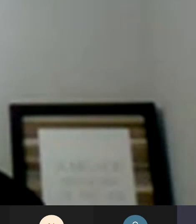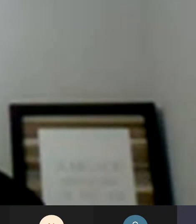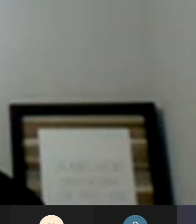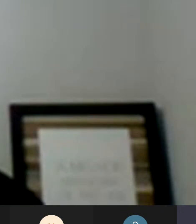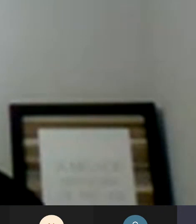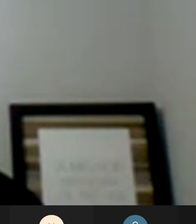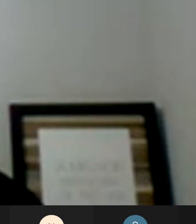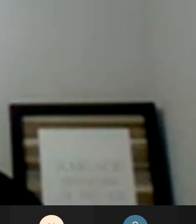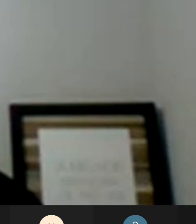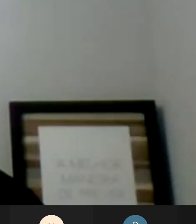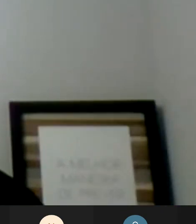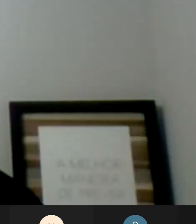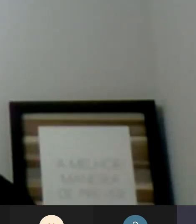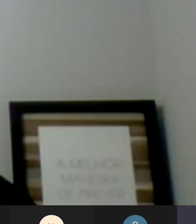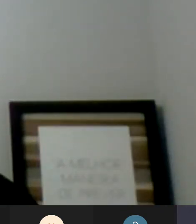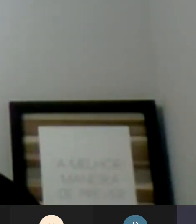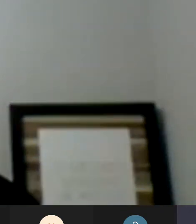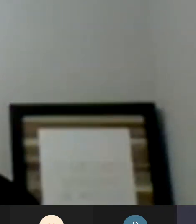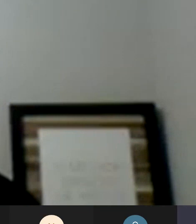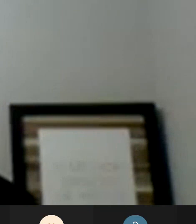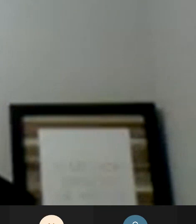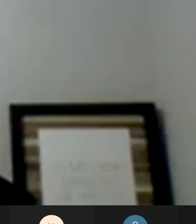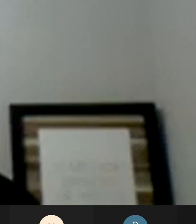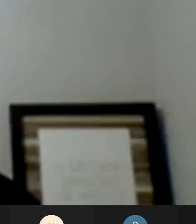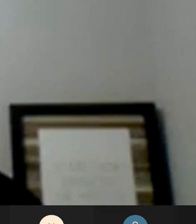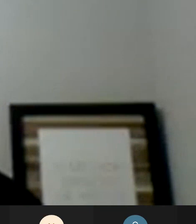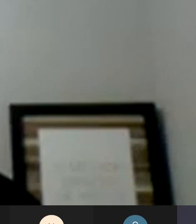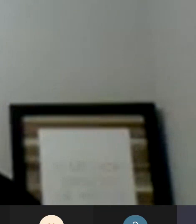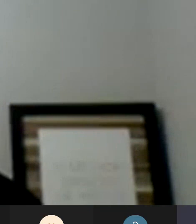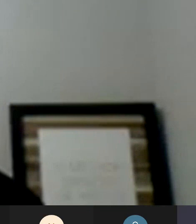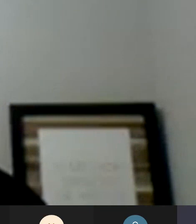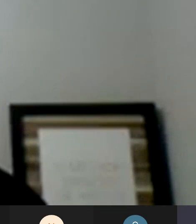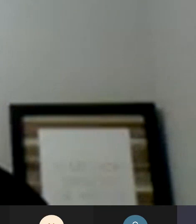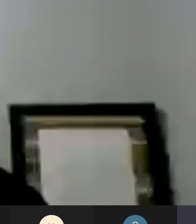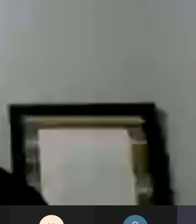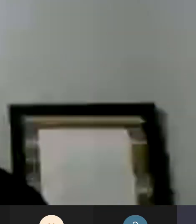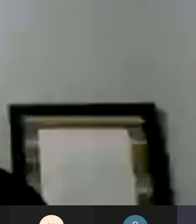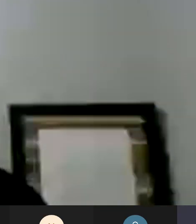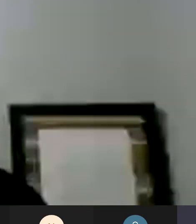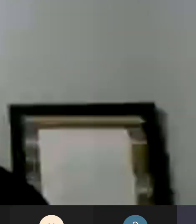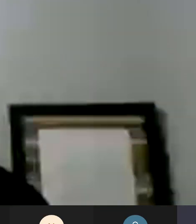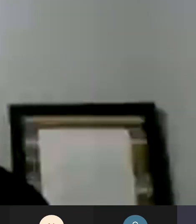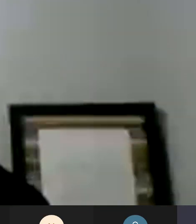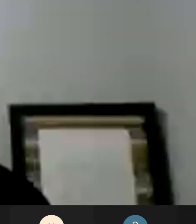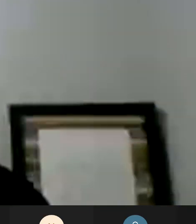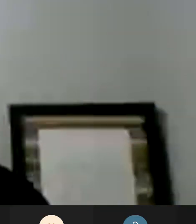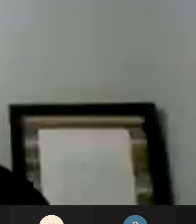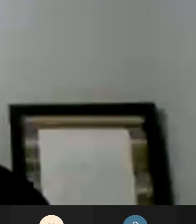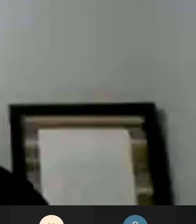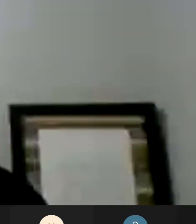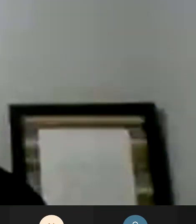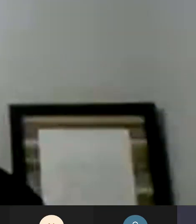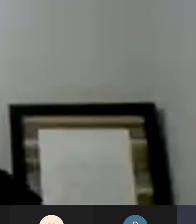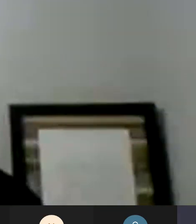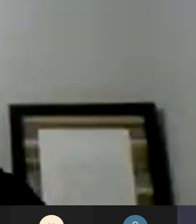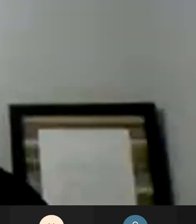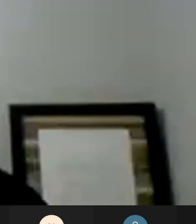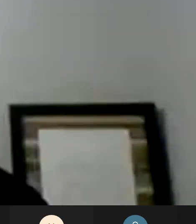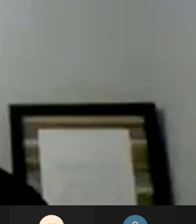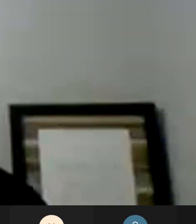interessante que seja tudo móvel, não, porque senão tem que ficar travando, pode andar. Então, vamos dizer assim, pelo menos as que, vamos dizer, a